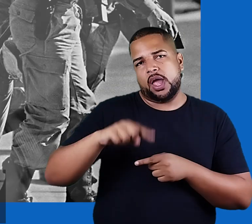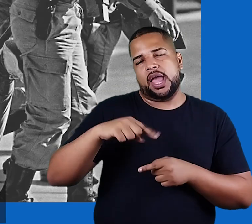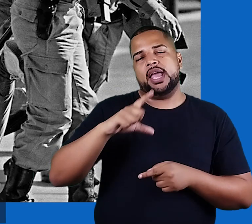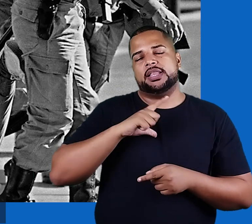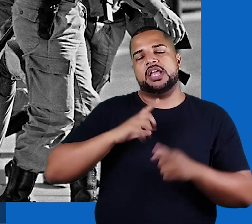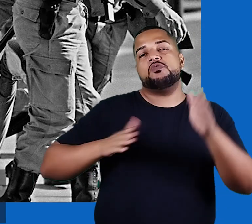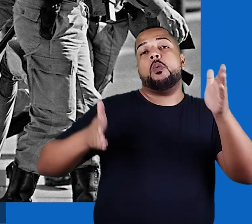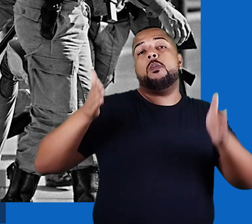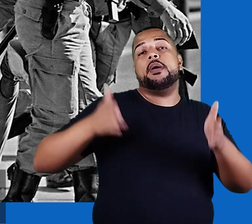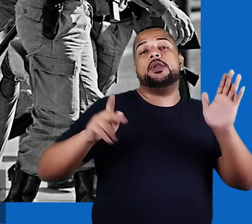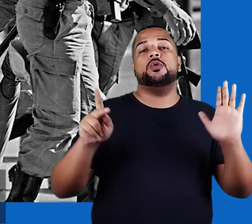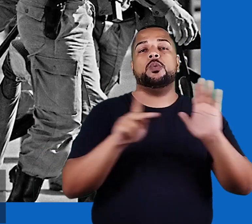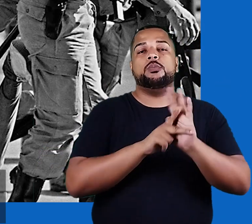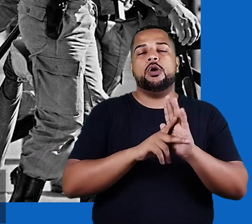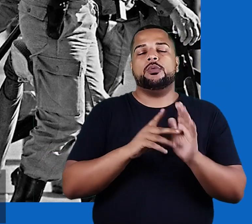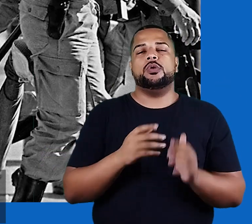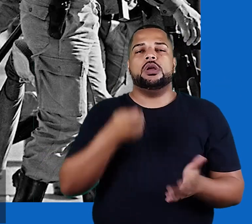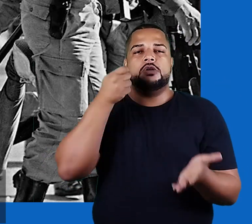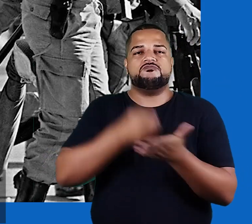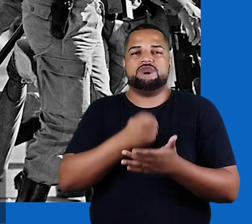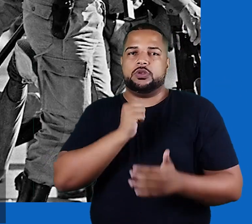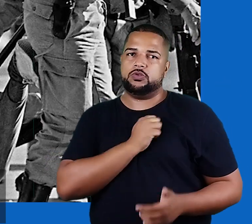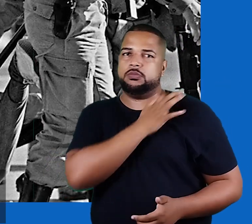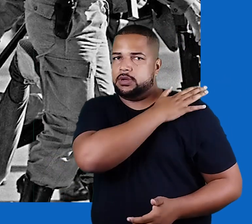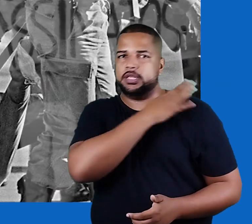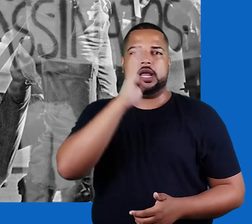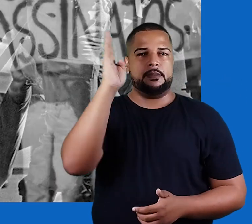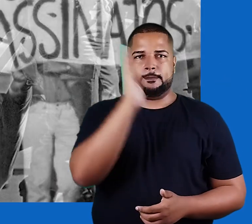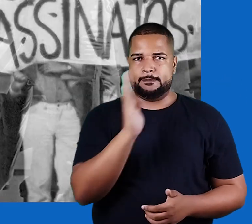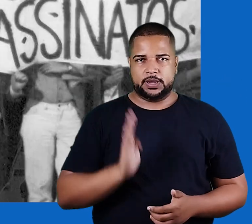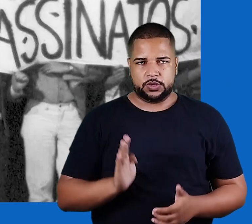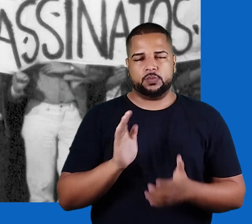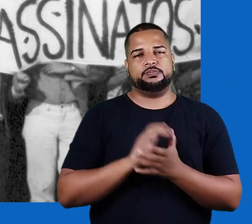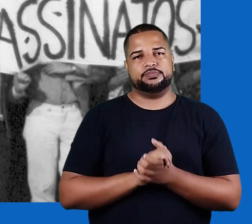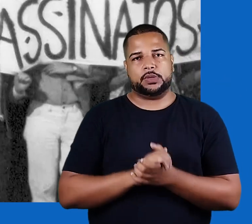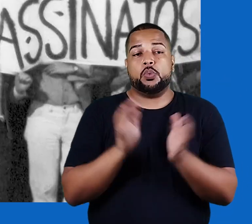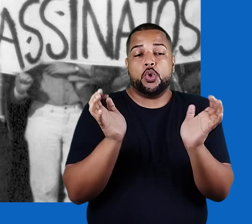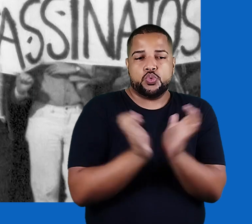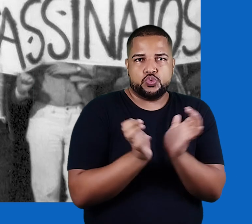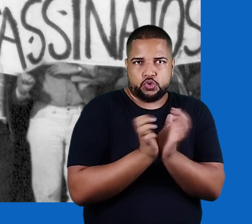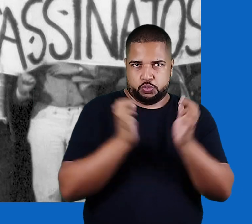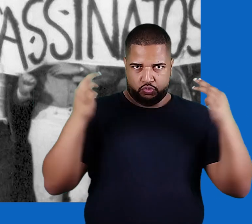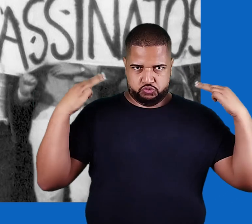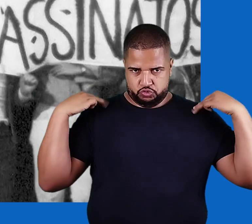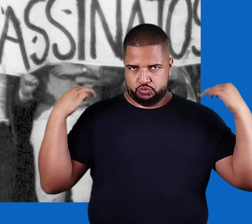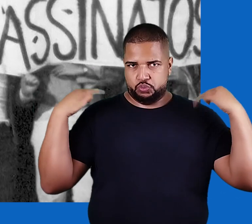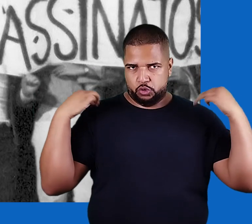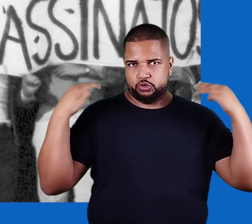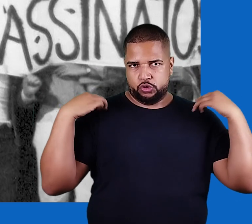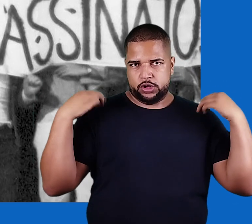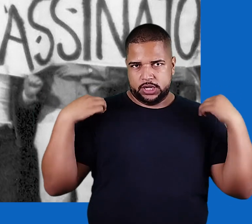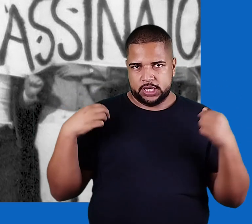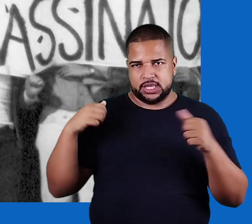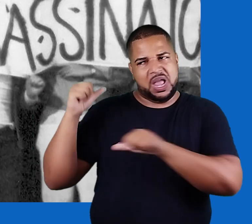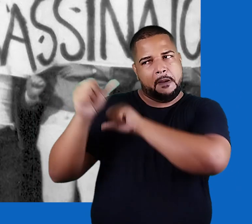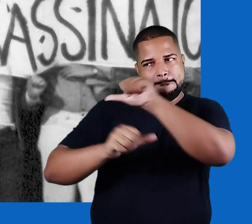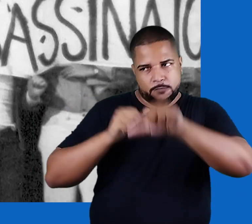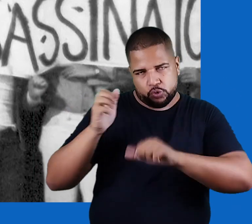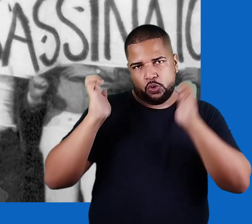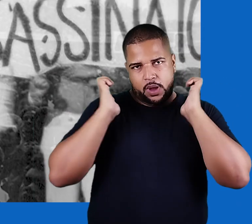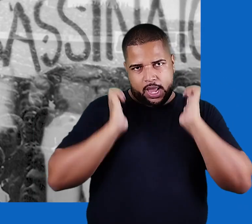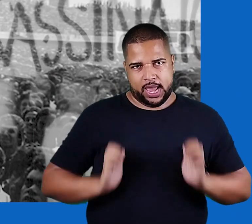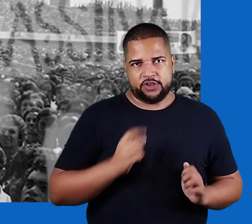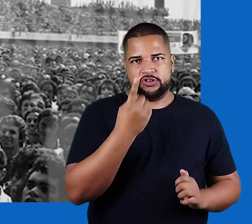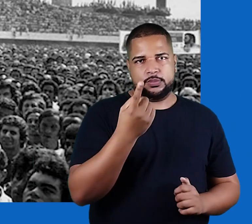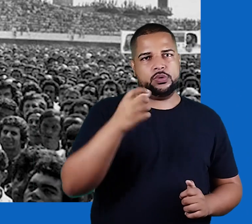com o período sombrio da ditadura militar no Brasil. A categoria rompeu com a submissão aos interesses patronais